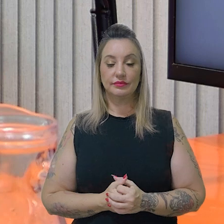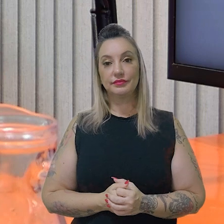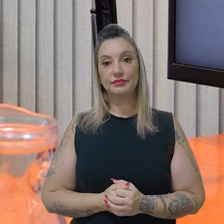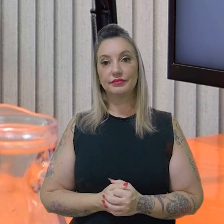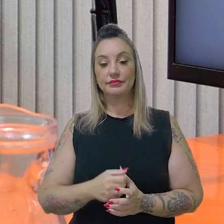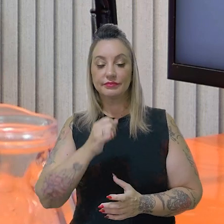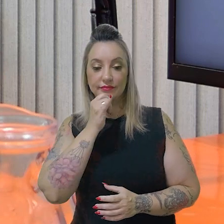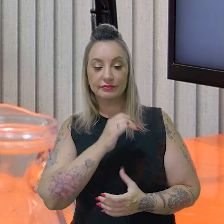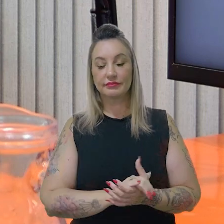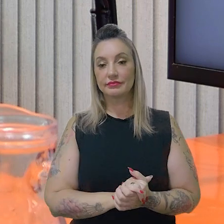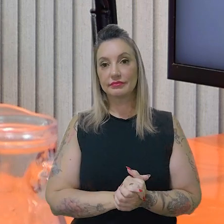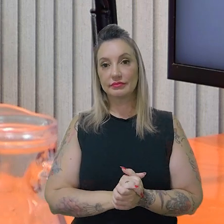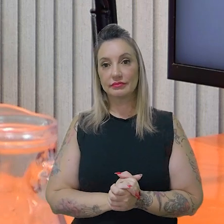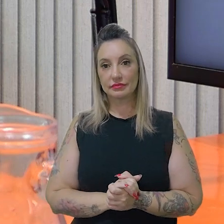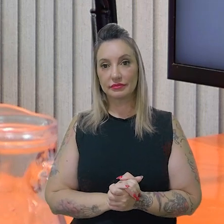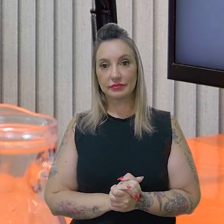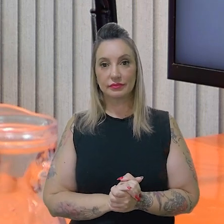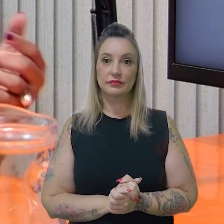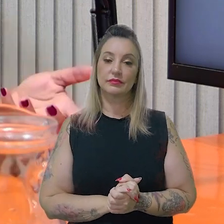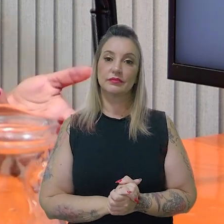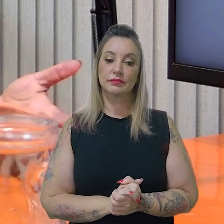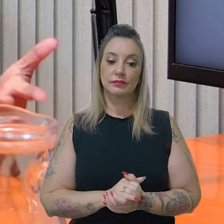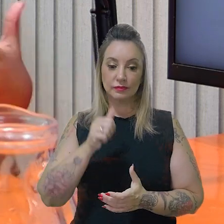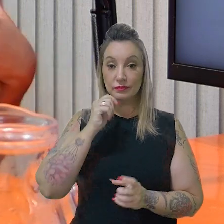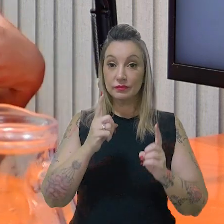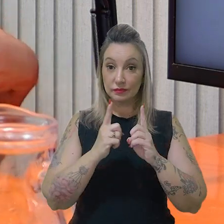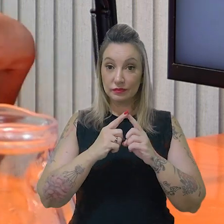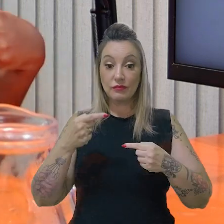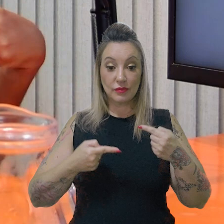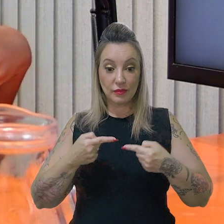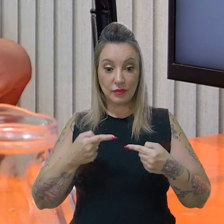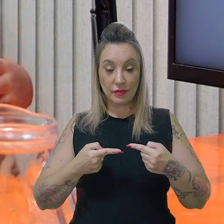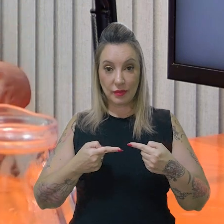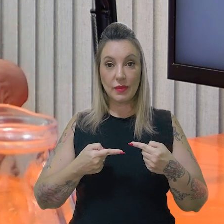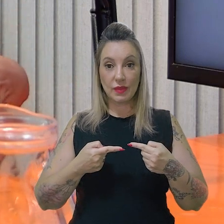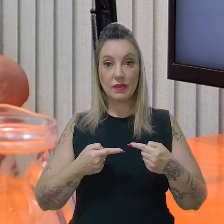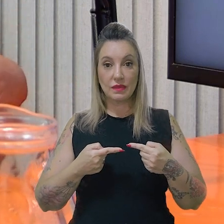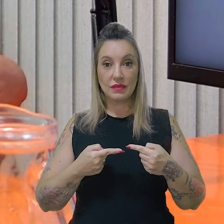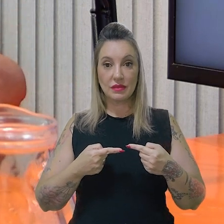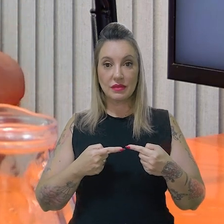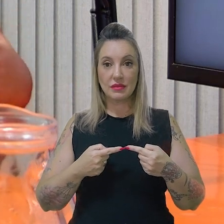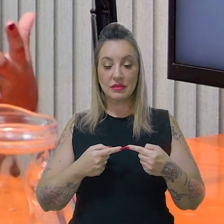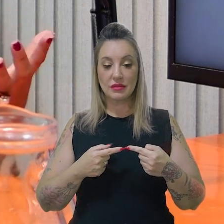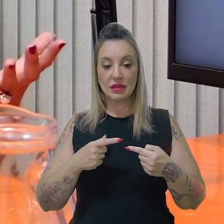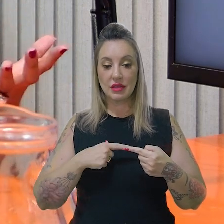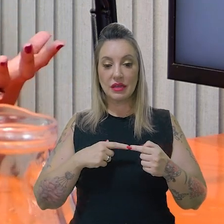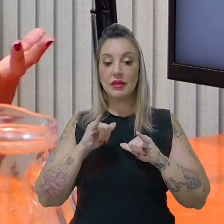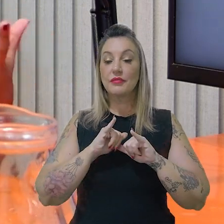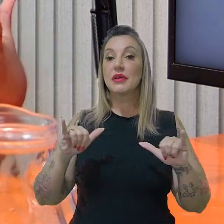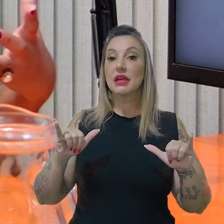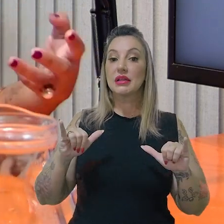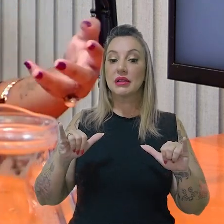por exemplo como eu falei essa moça que eu vou atender política Ela já tem uma uma mensagem